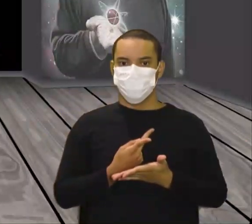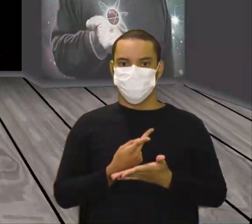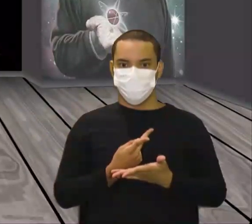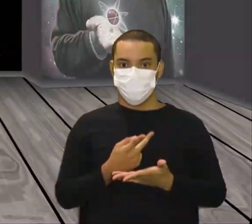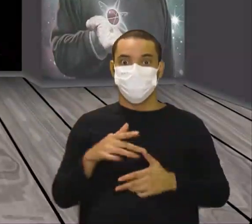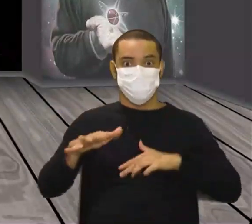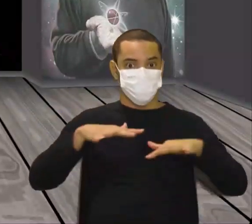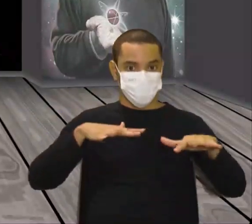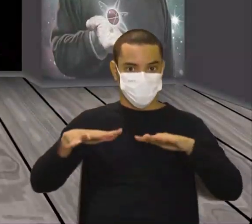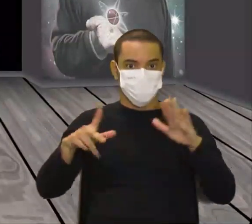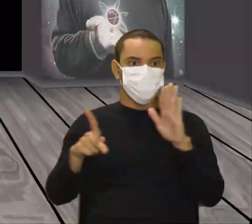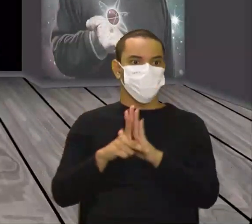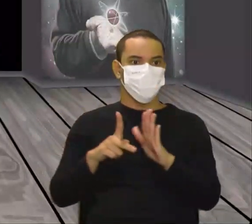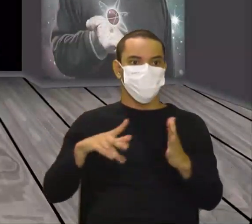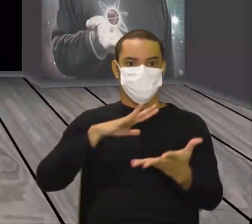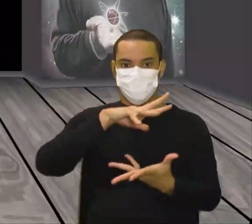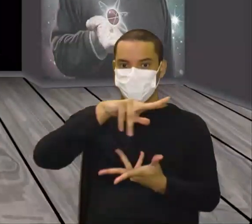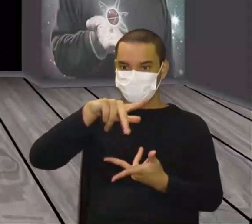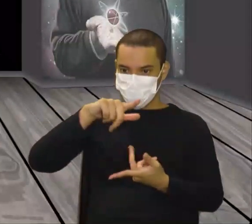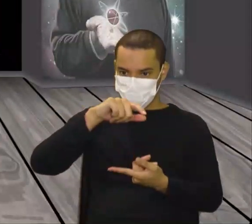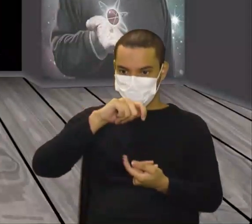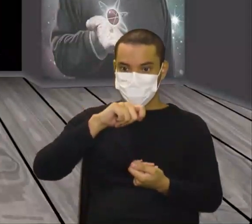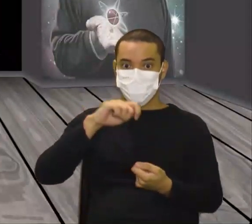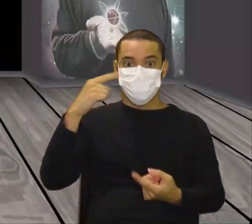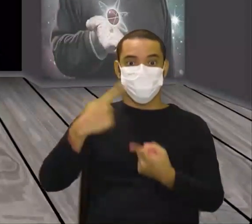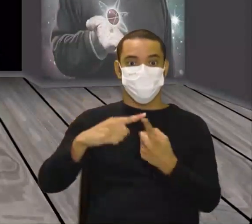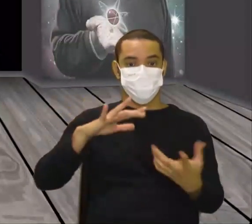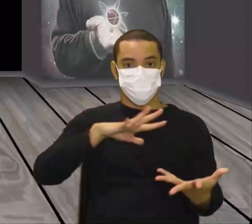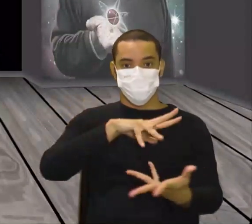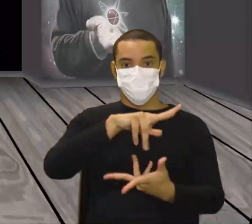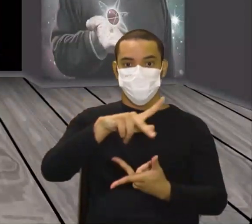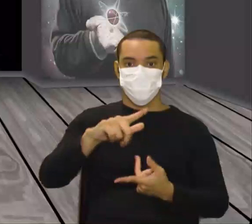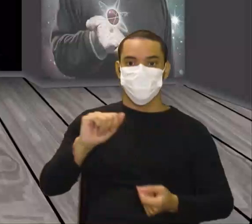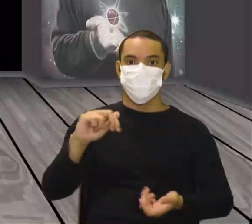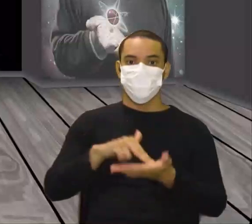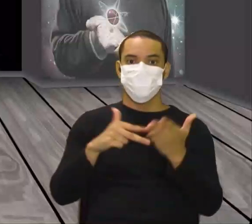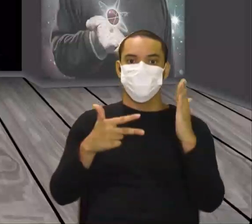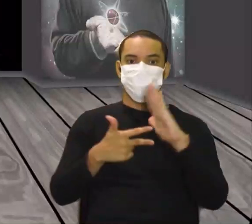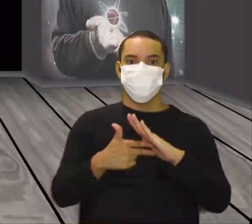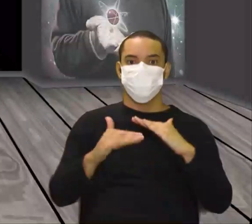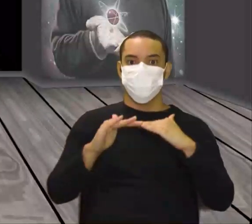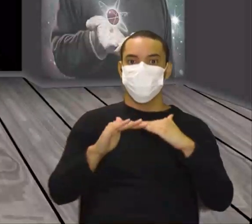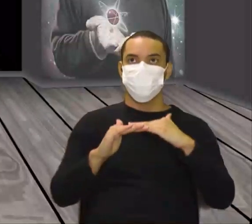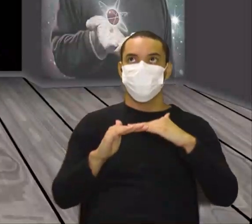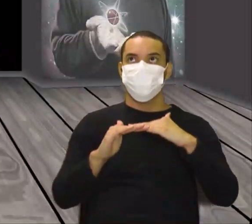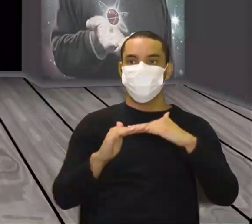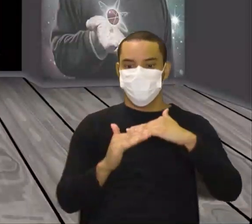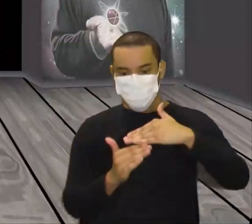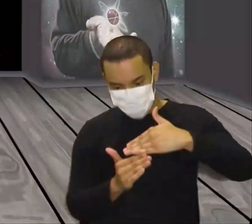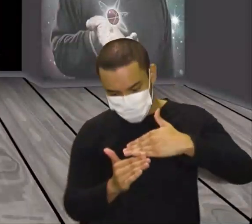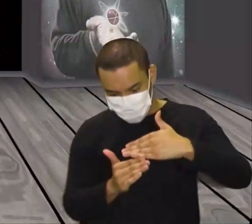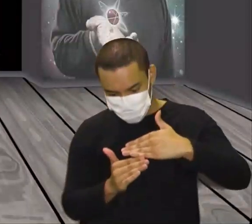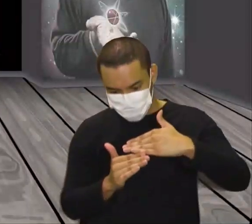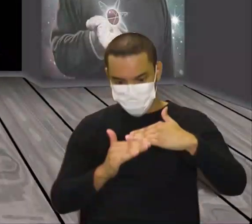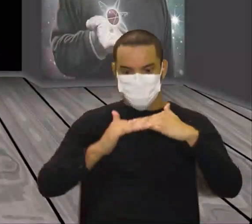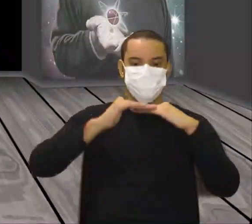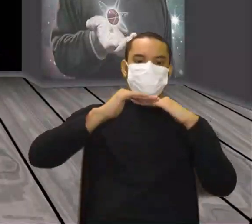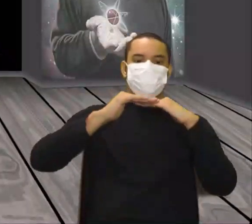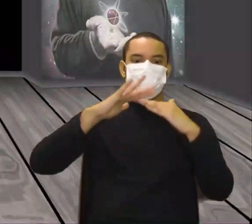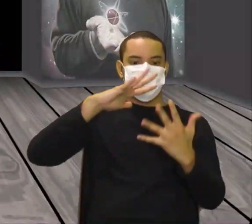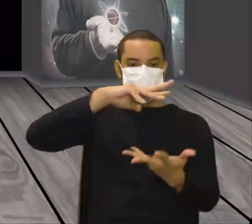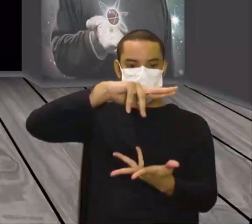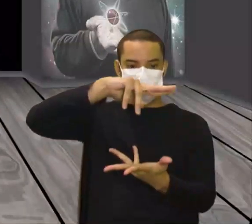esse movimento da Terra. Que a Terra é curvada e não reta. Entendeu? Então, aí